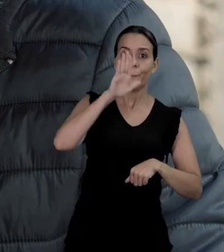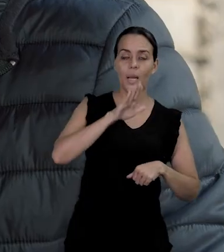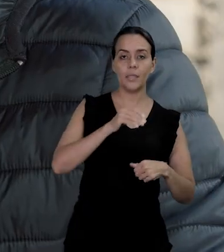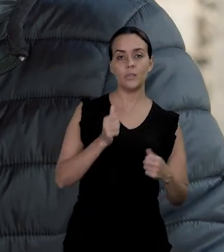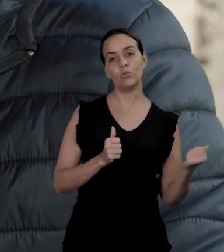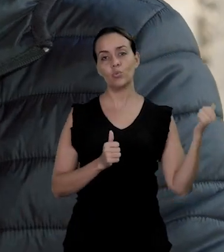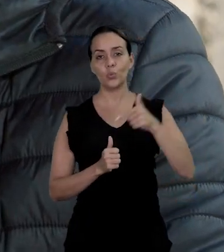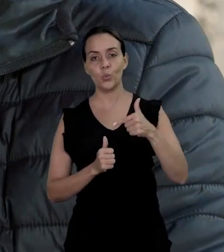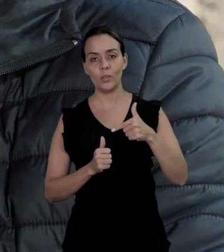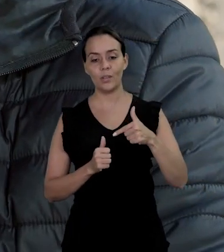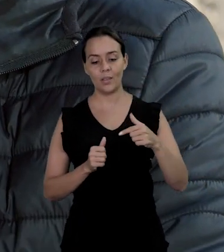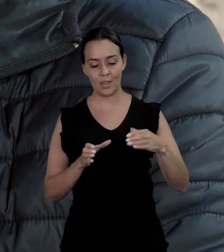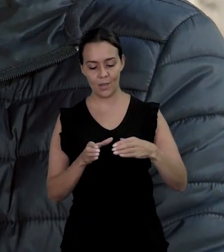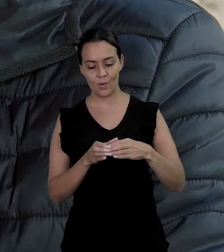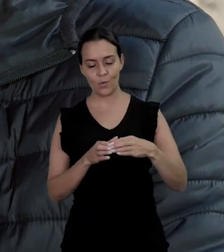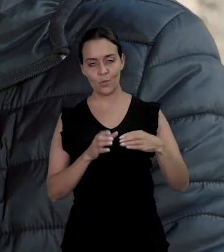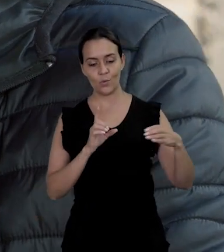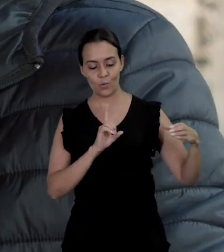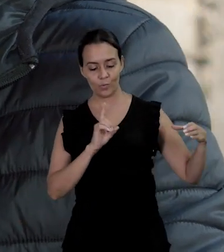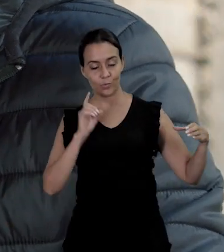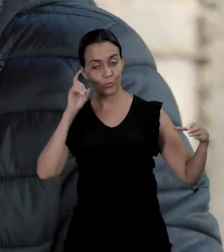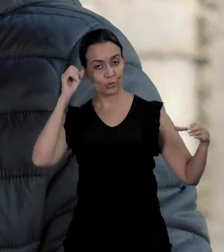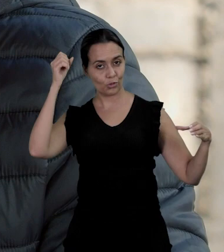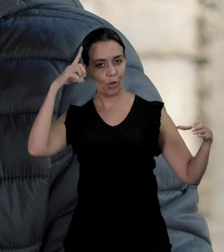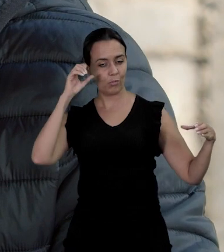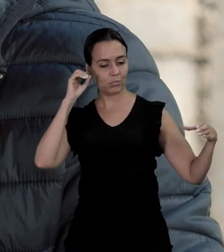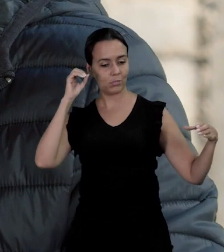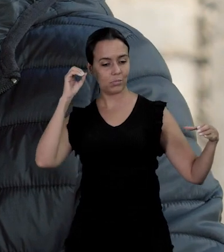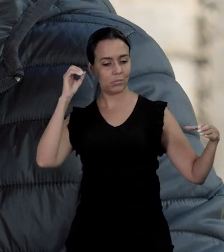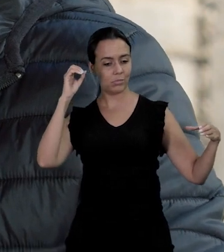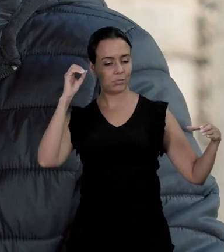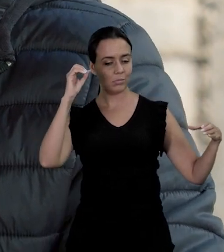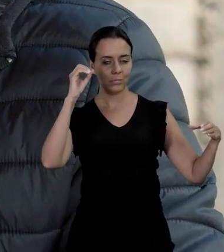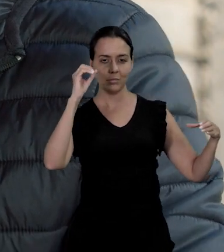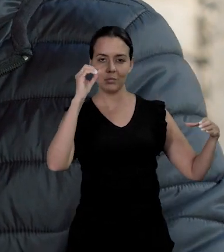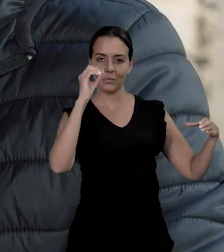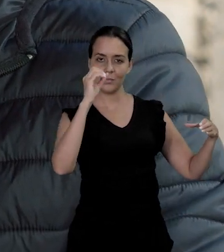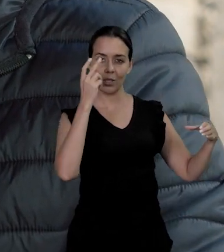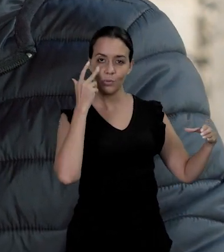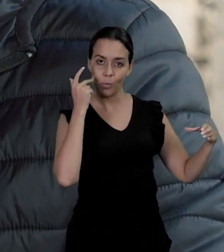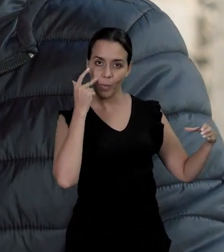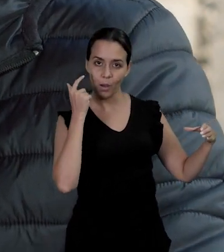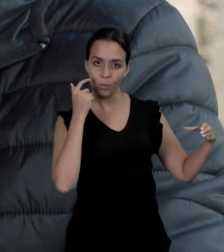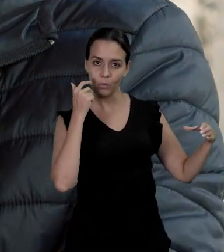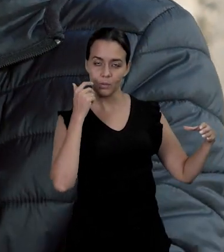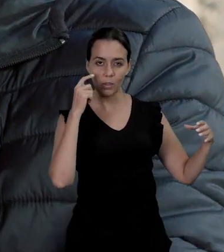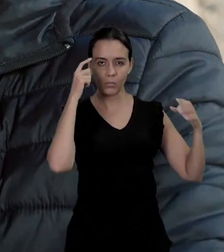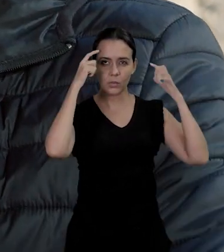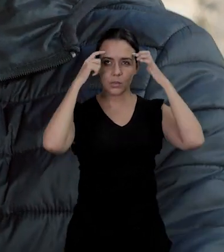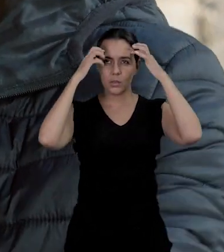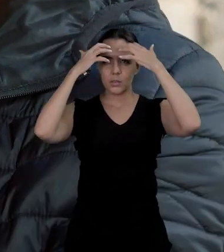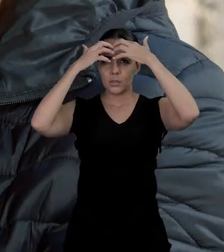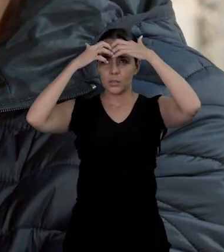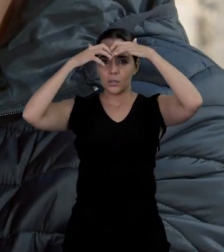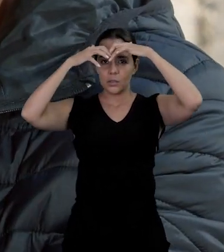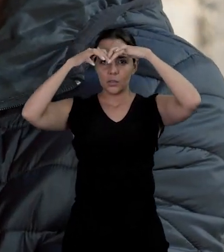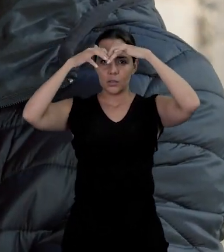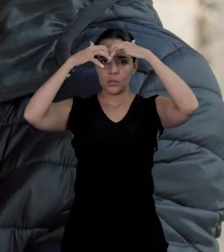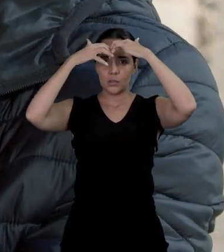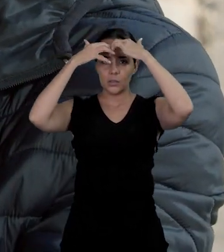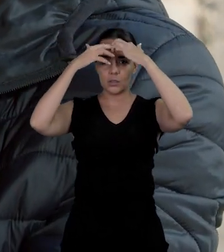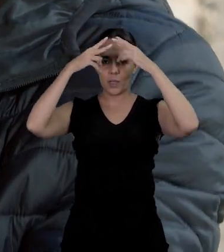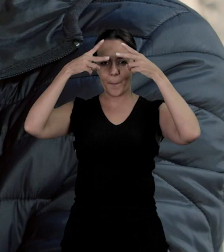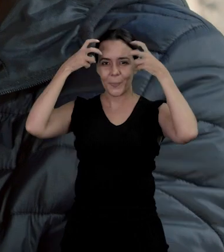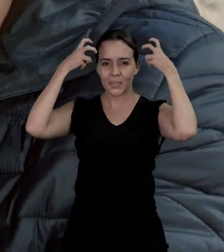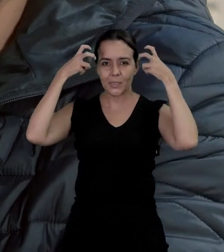ter, que vai estar em outro patamar. A gente está Exatamente. começando com uma pesquisa agora que, assim, imagina você está no metaverso,